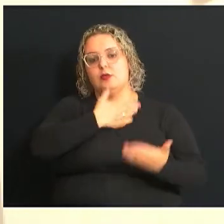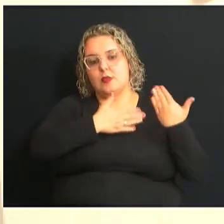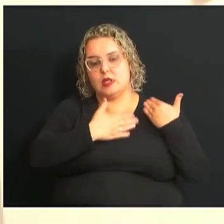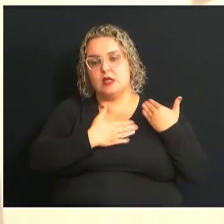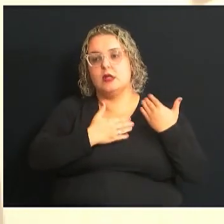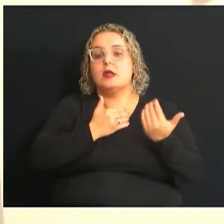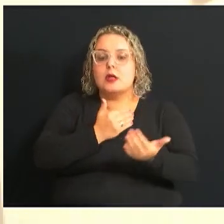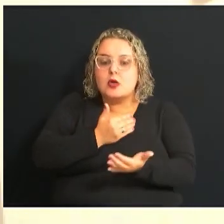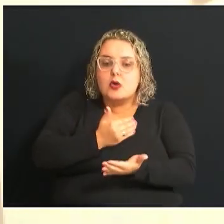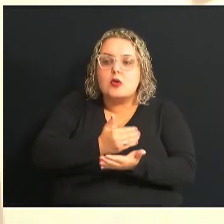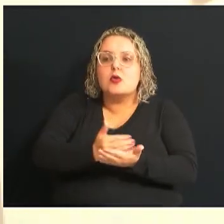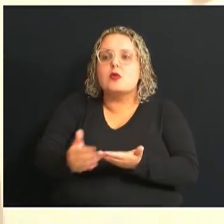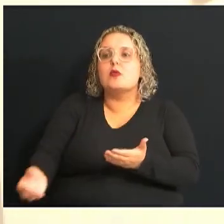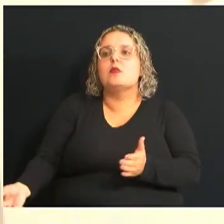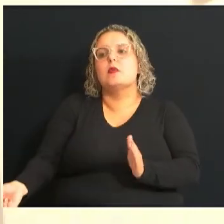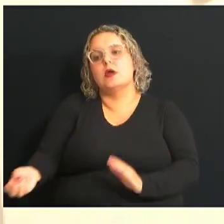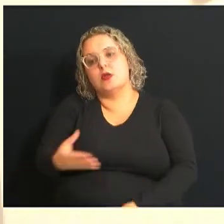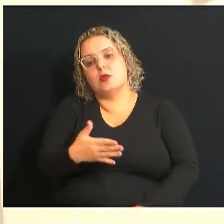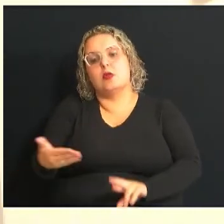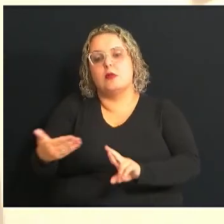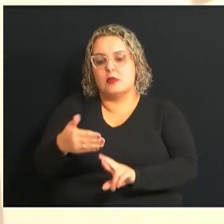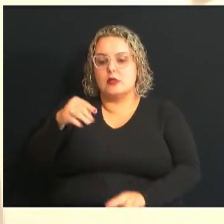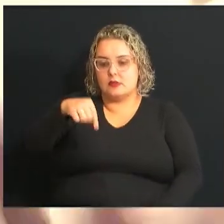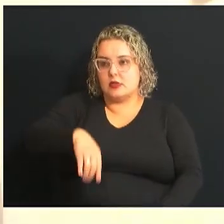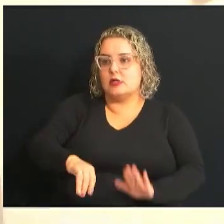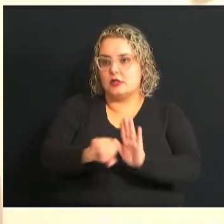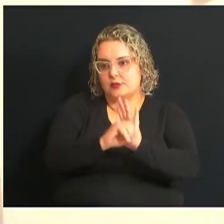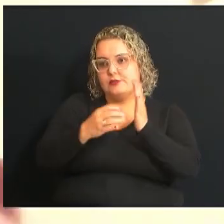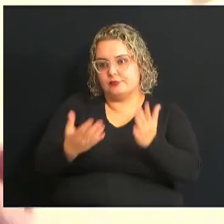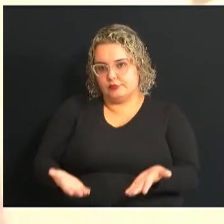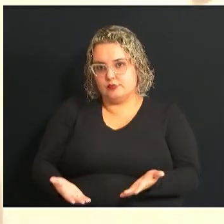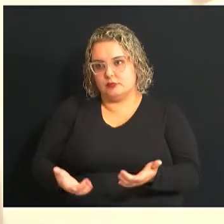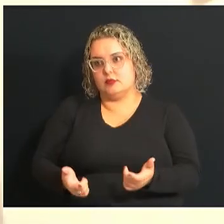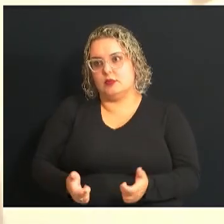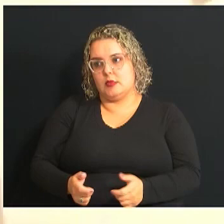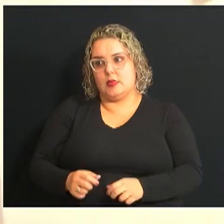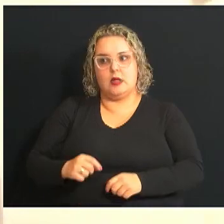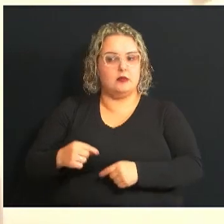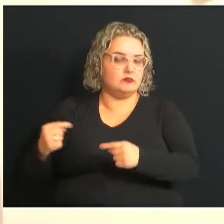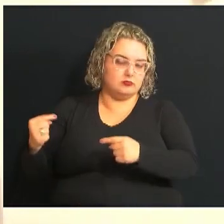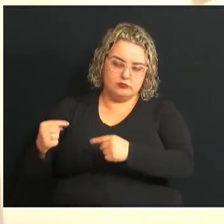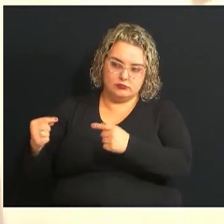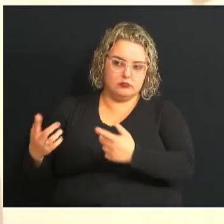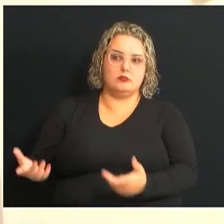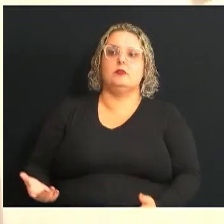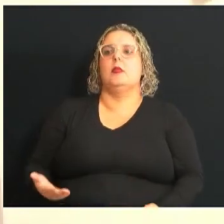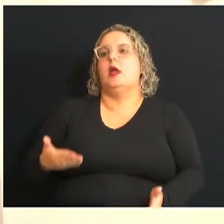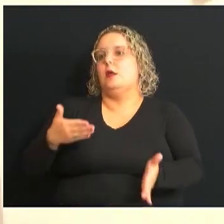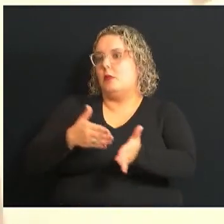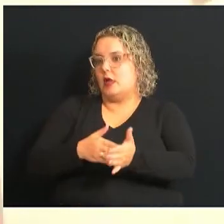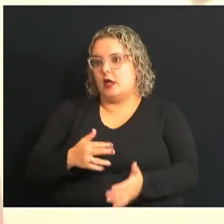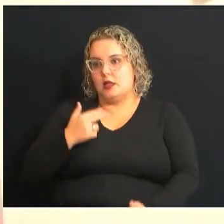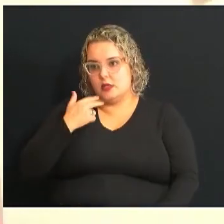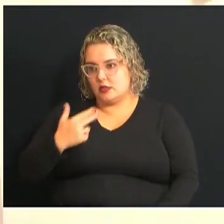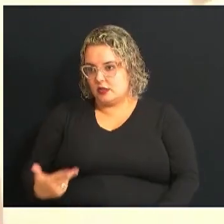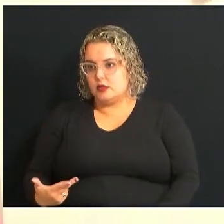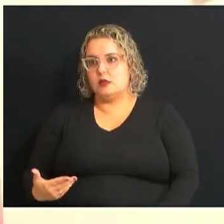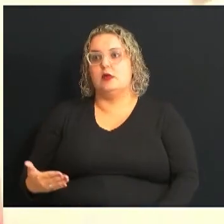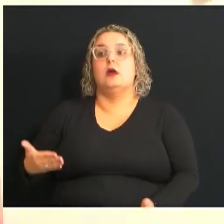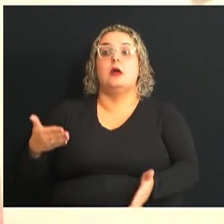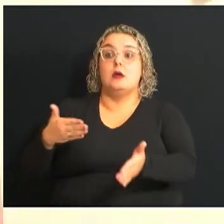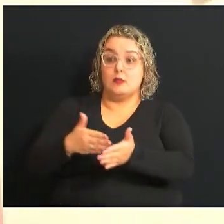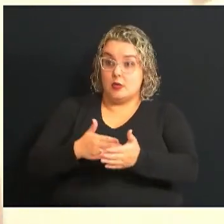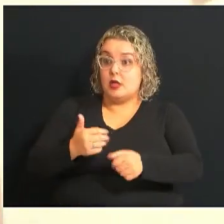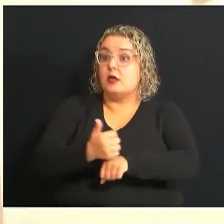construir novas referências aqui. Então, isso foi muito grande, e fora isso, a barreira do idioma, a barreira profissional, né,